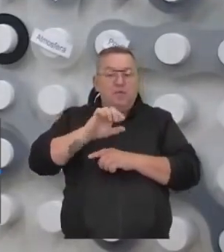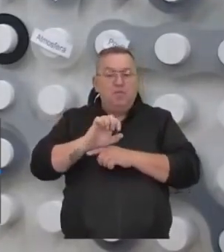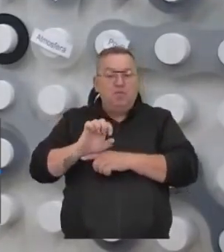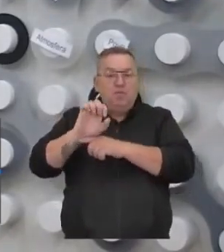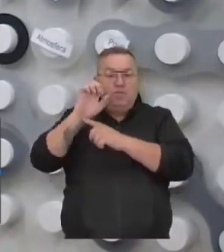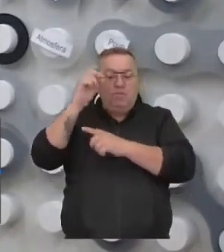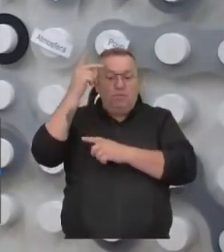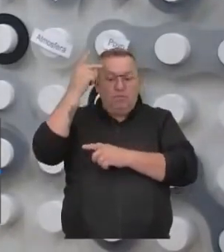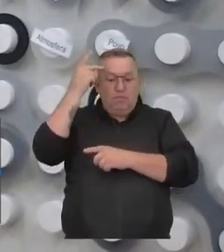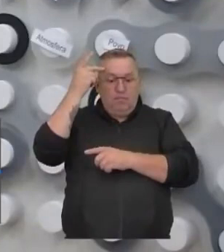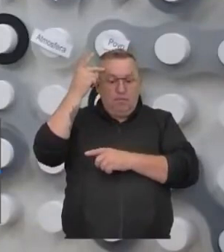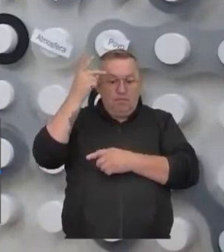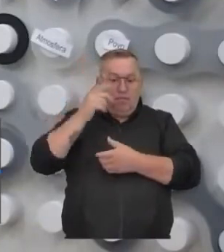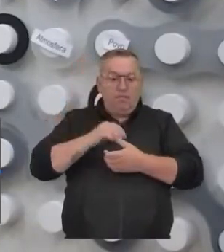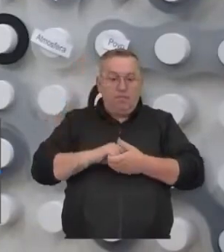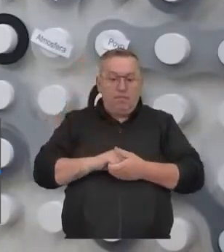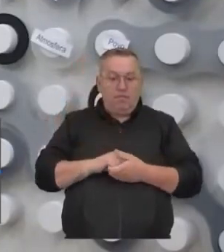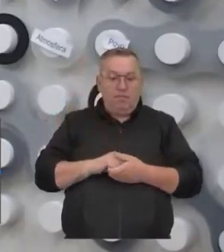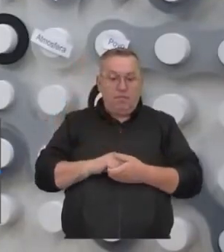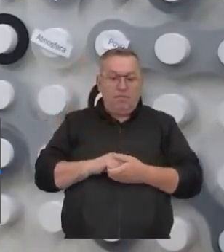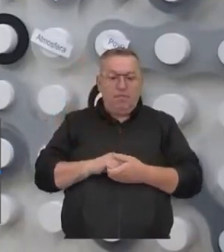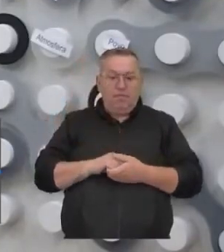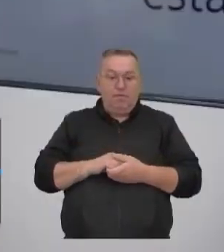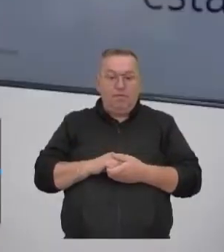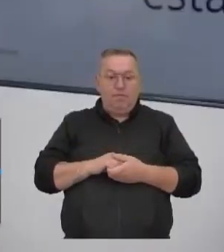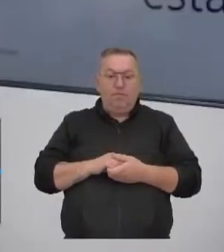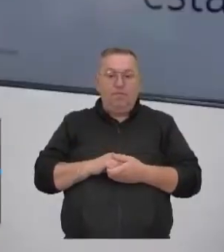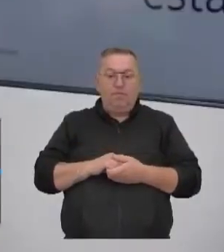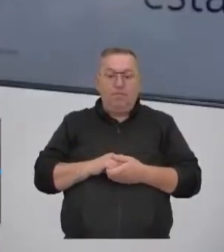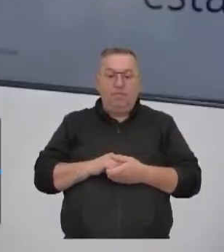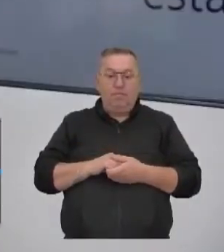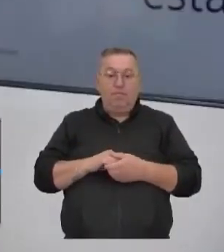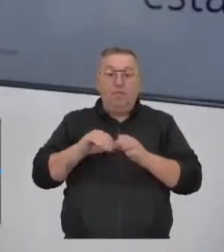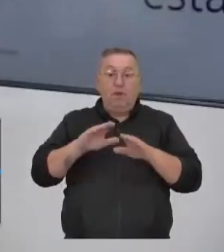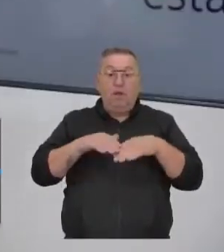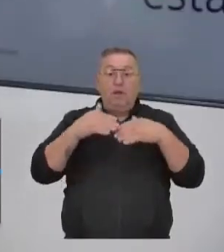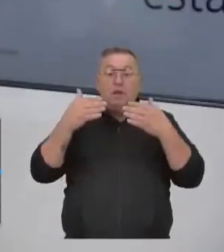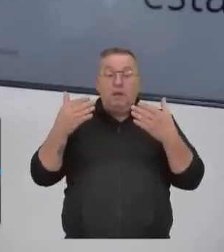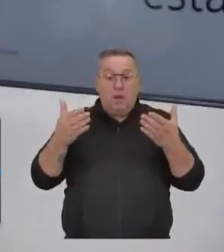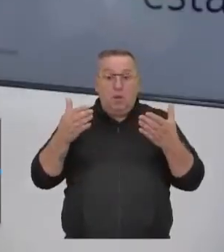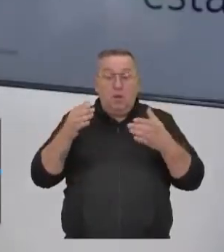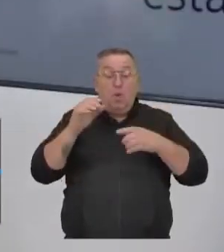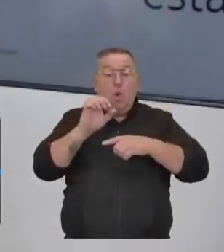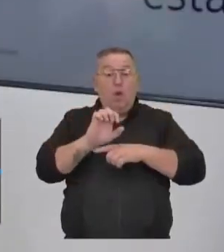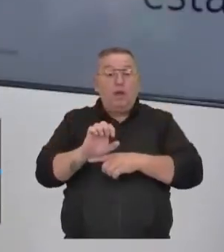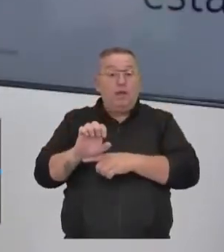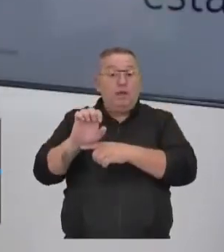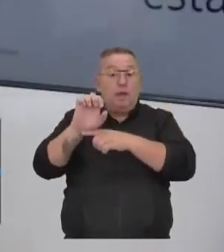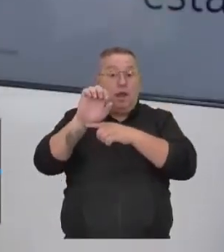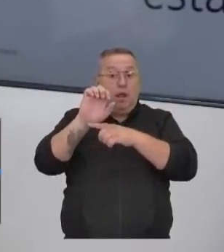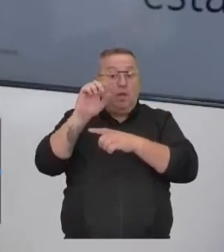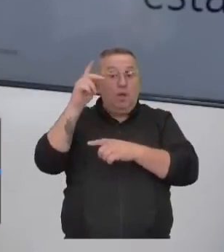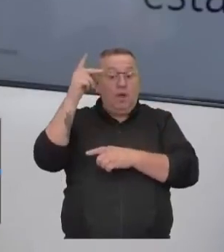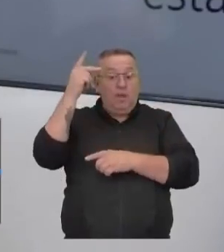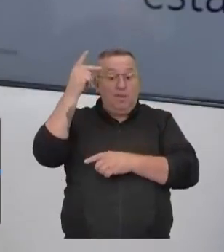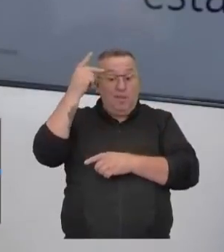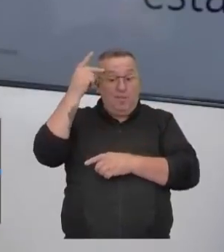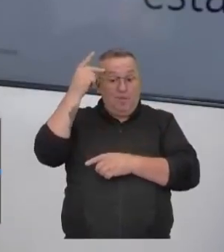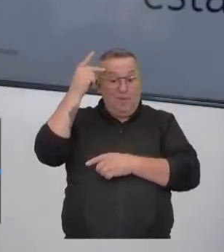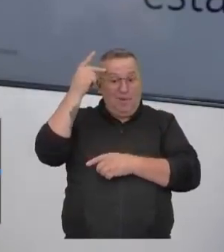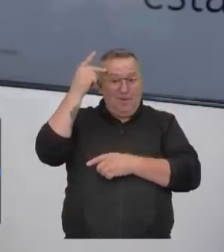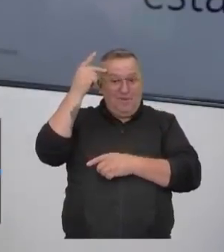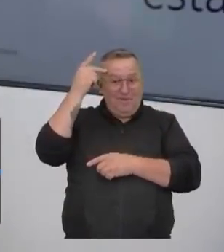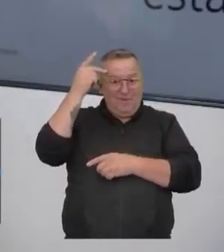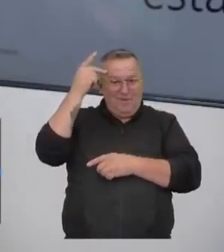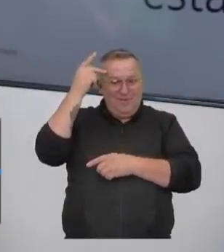de São Paulo, do território do estado de São Paulo. Então, o estado de São Paulo, essa área do estado de São Paulo, é